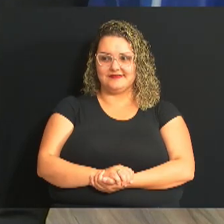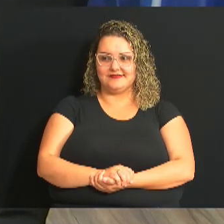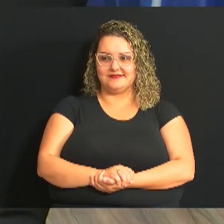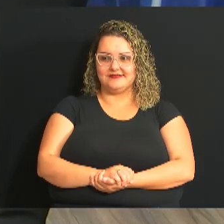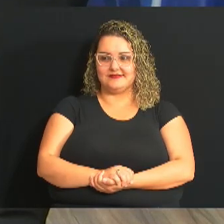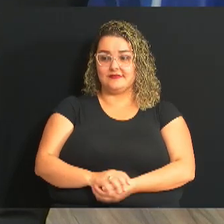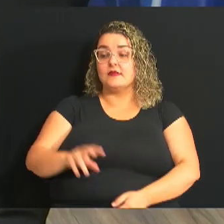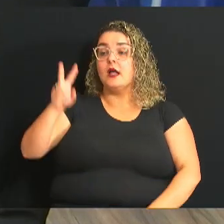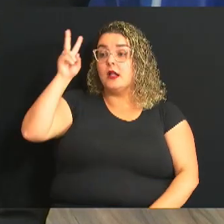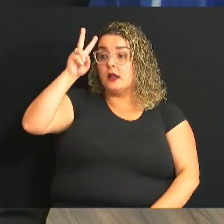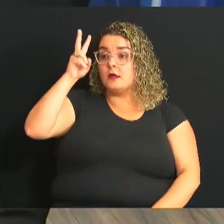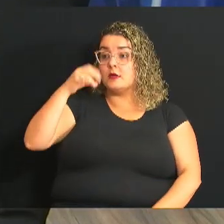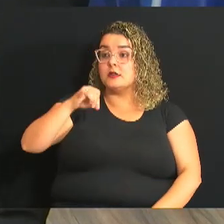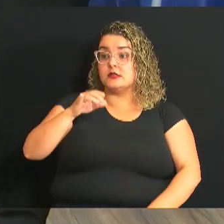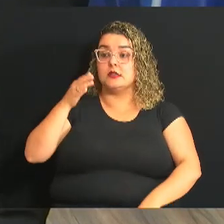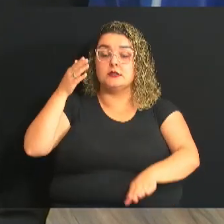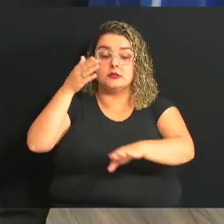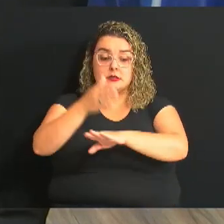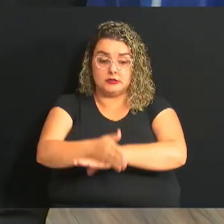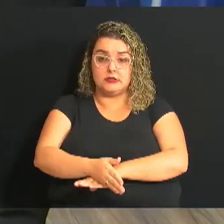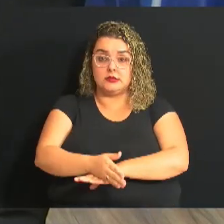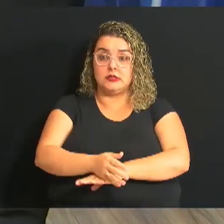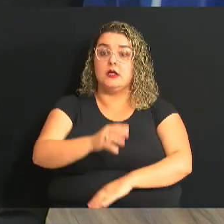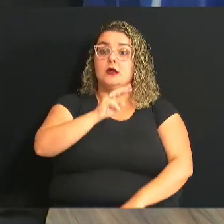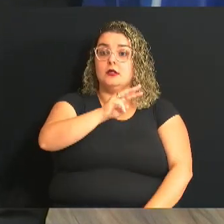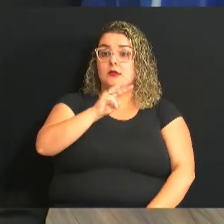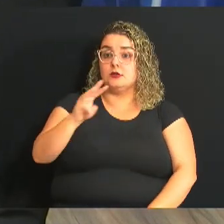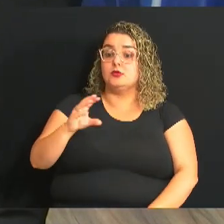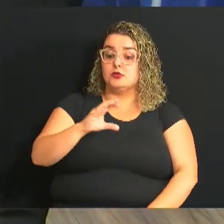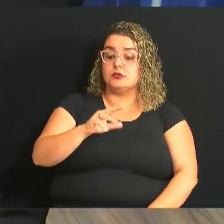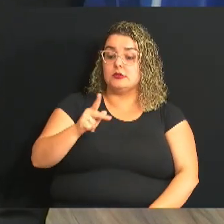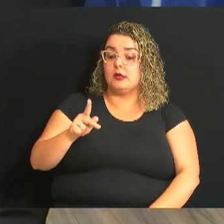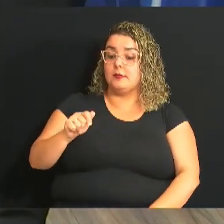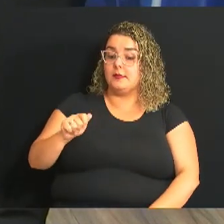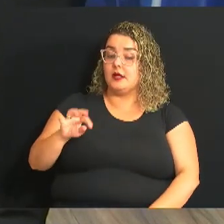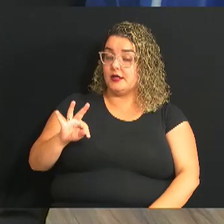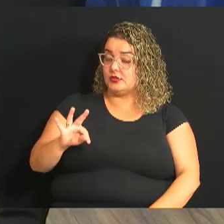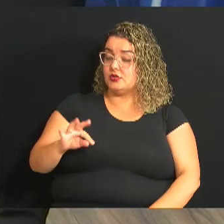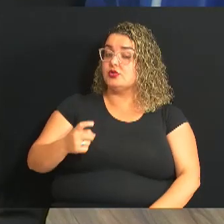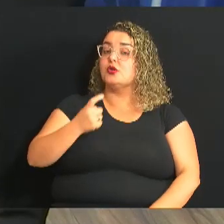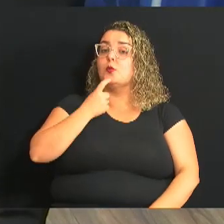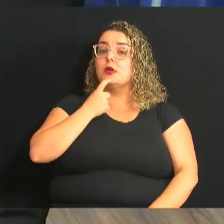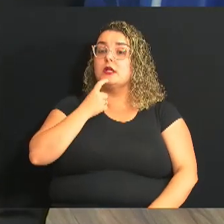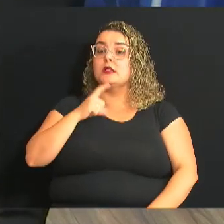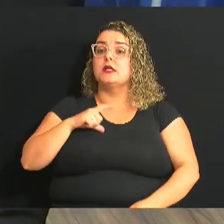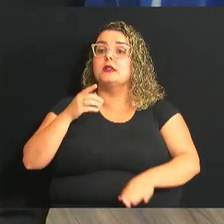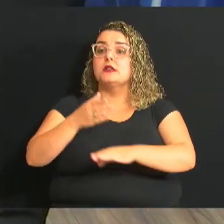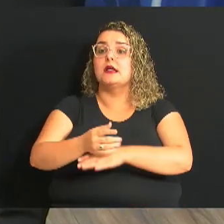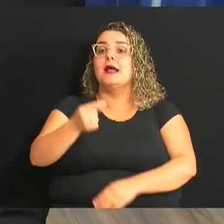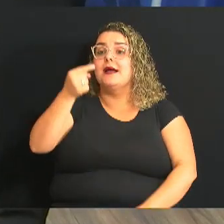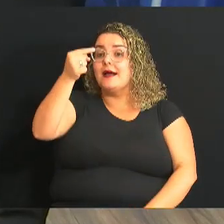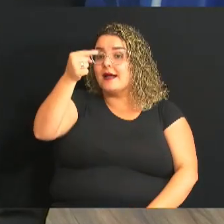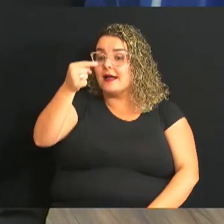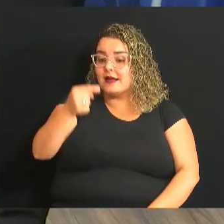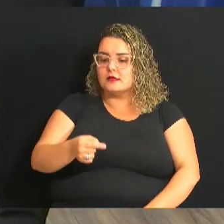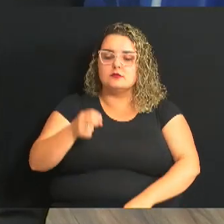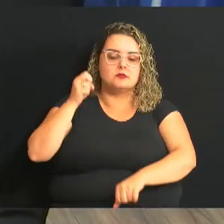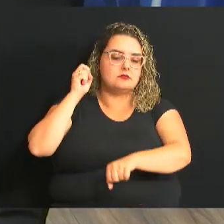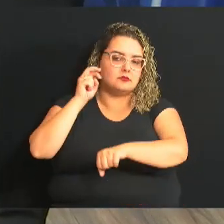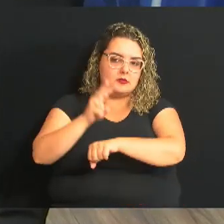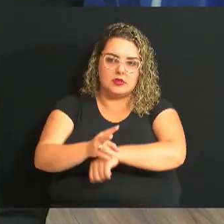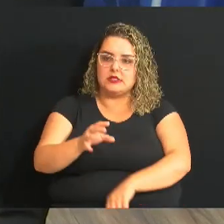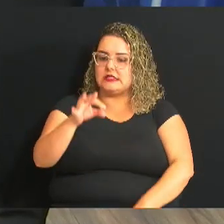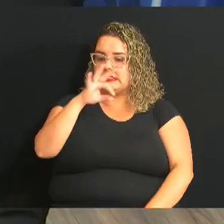Lembrando que se você acessar este site do CEPAT Campinas, você tem acesso a cada uma dessas vagas.